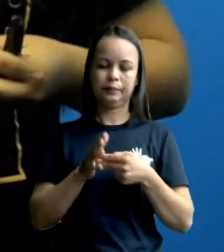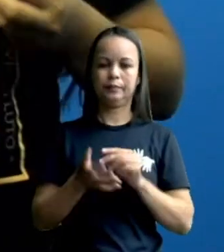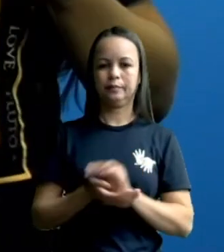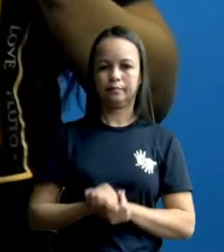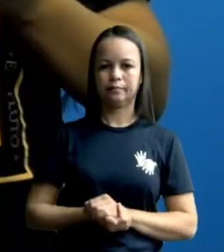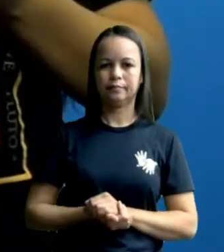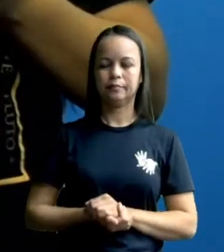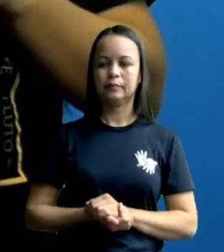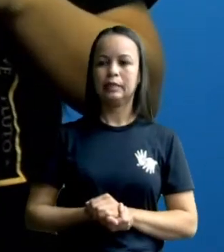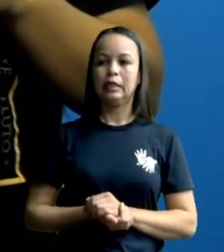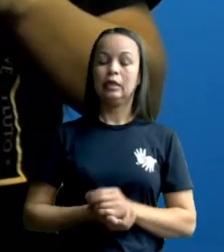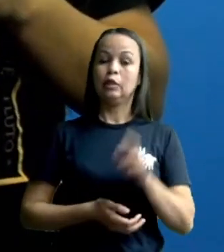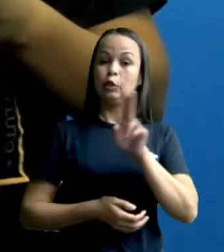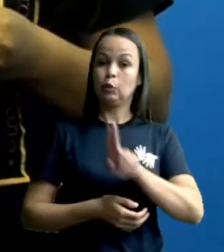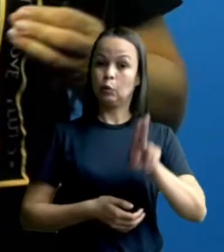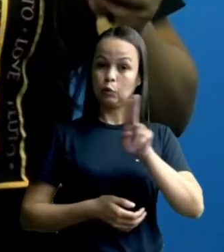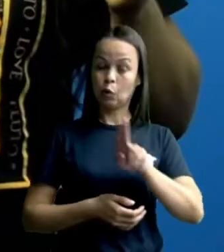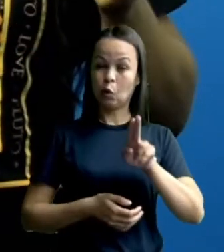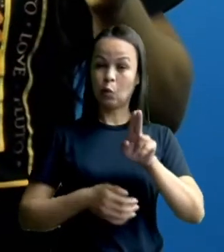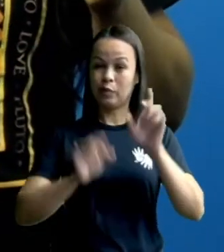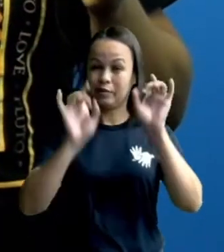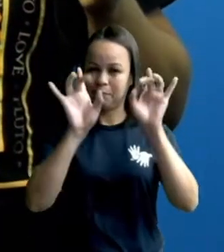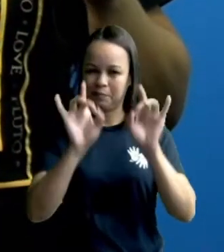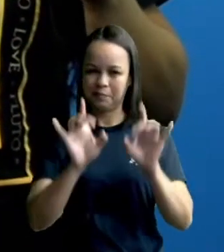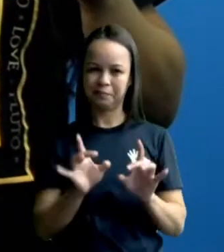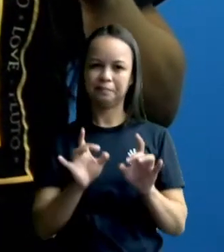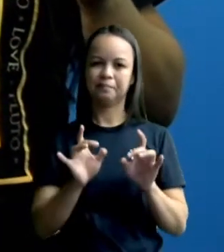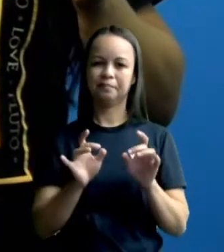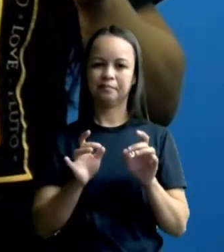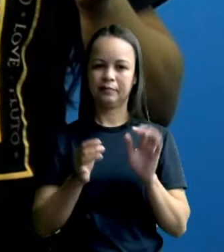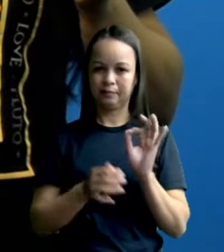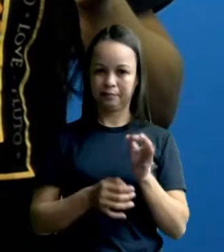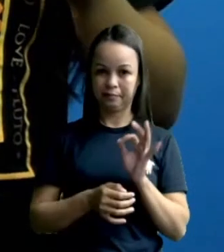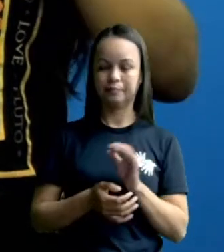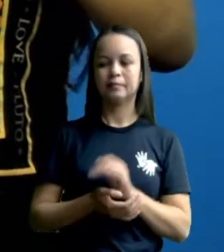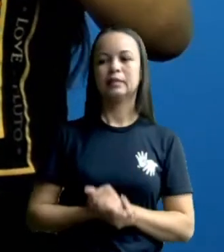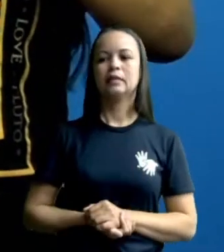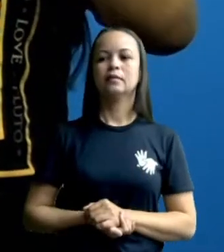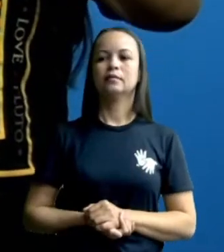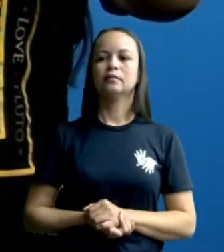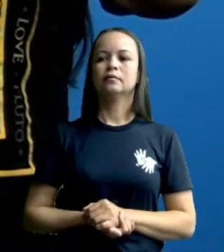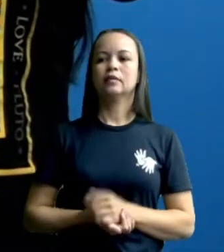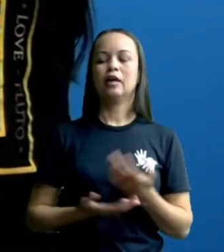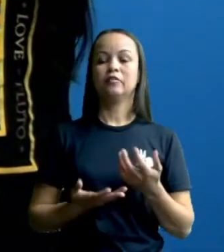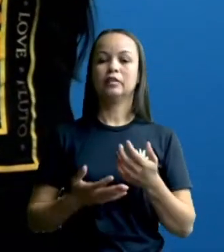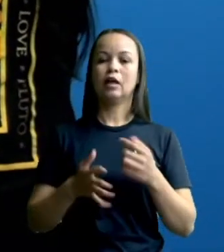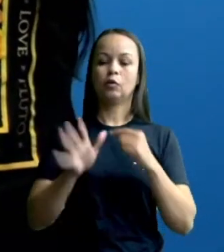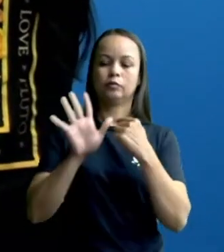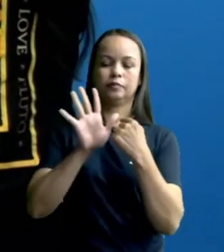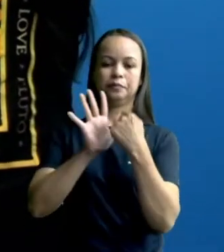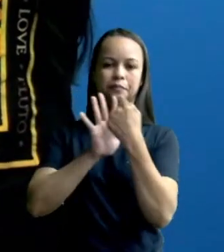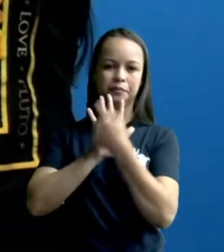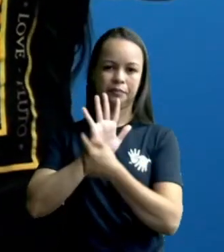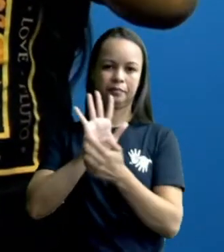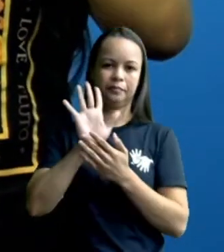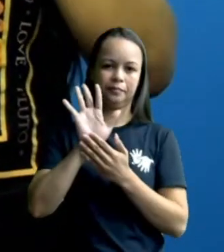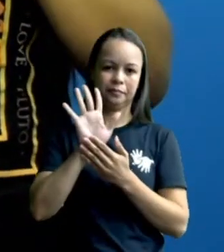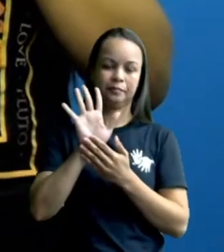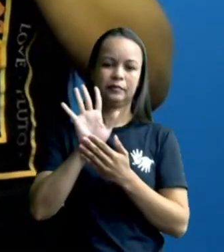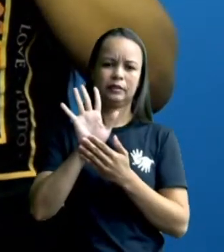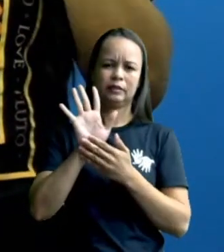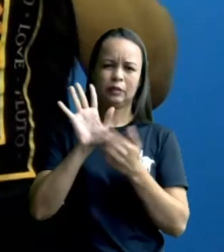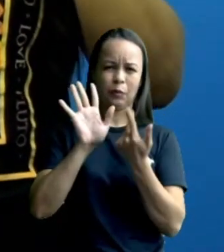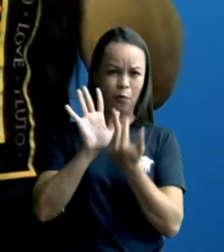certo? E um nome especial, tá certo? Afinal, nossos dedinhos da mão, eles